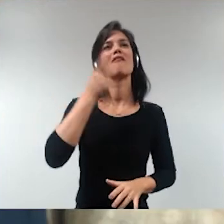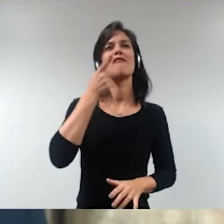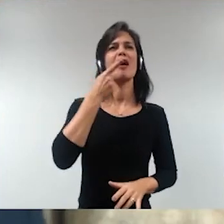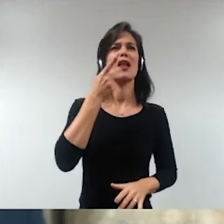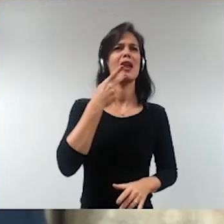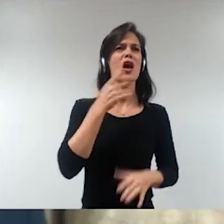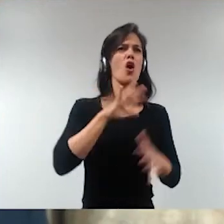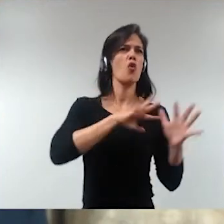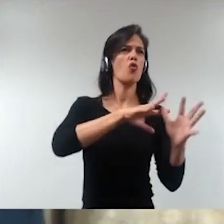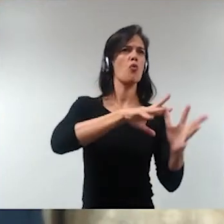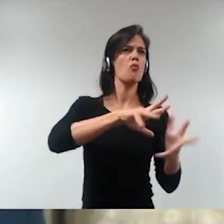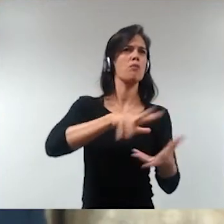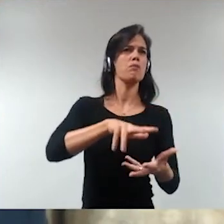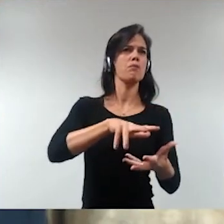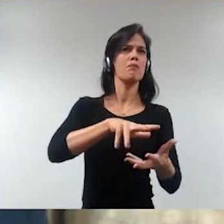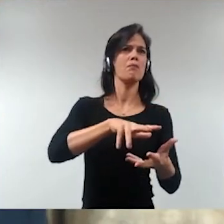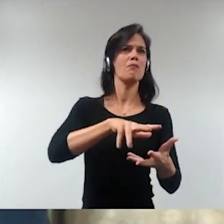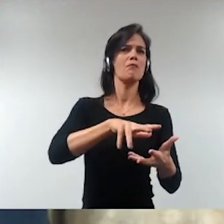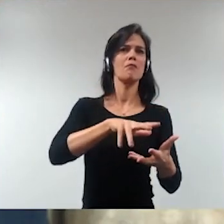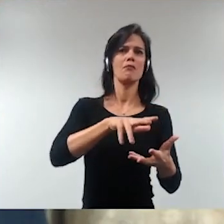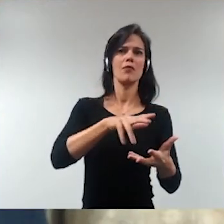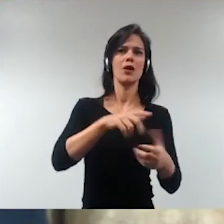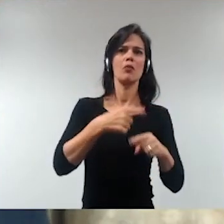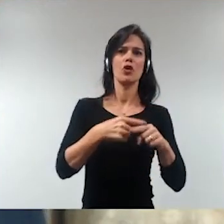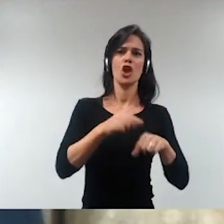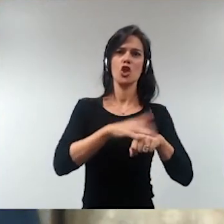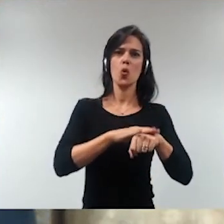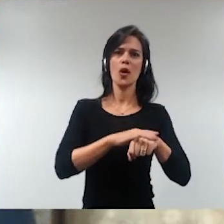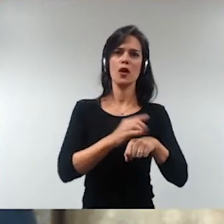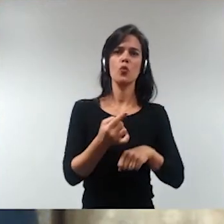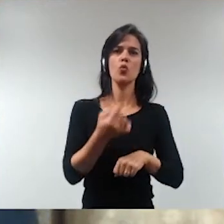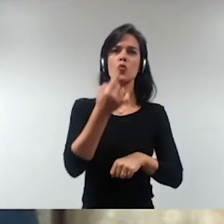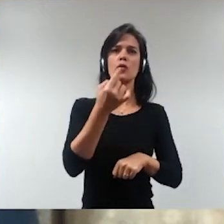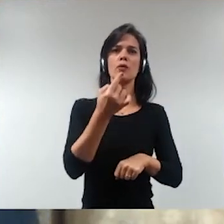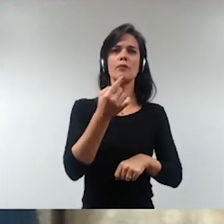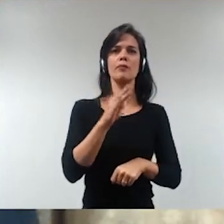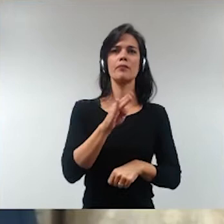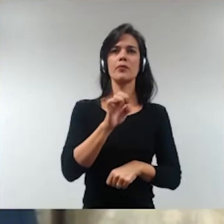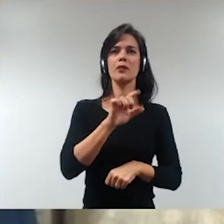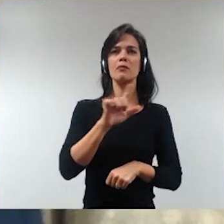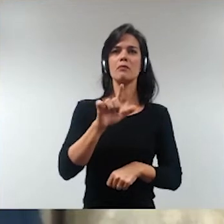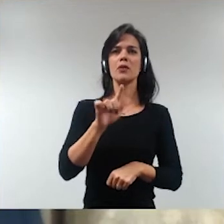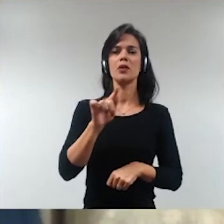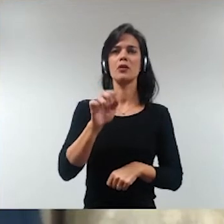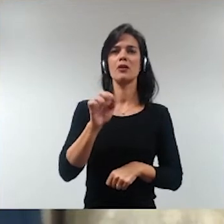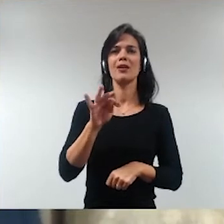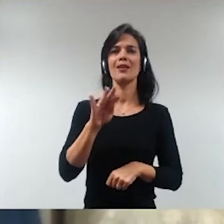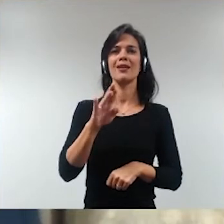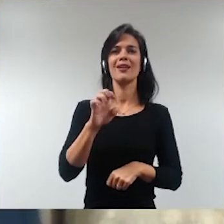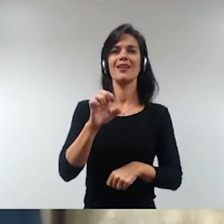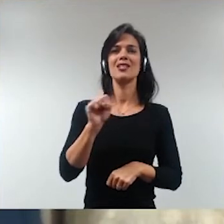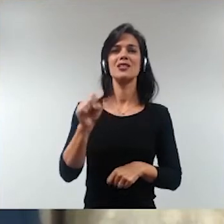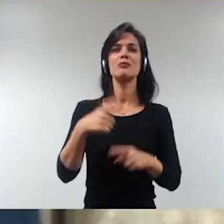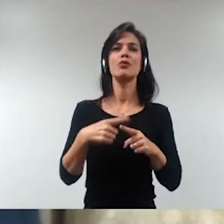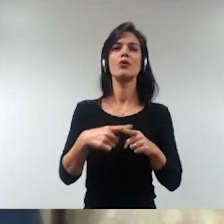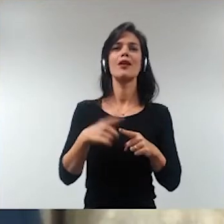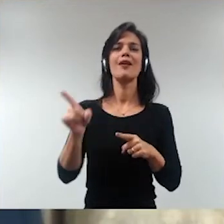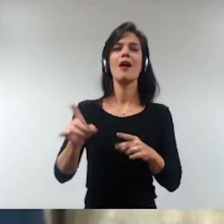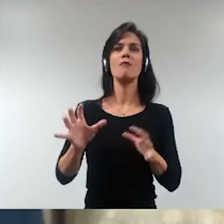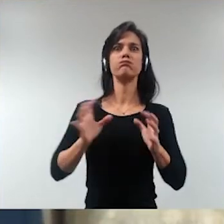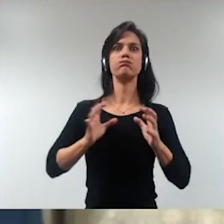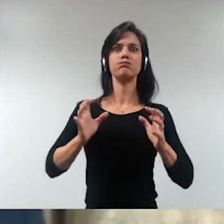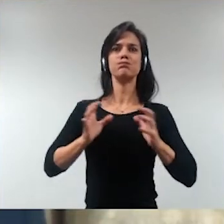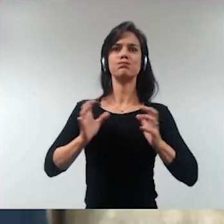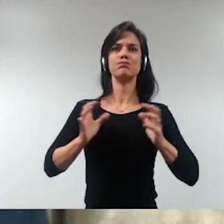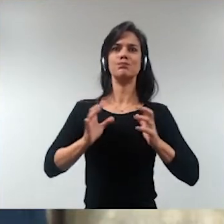por conta de uma pandemia, ia ser taxado de louco. O único que conseguiu fazer isso foi Bill Gates, porque é bilionário, viu? Porque se fosse